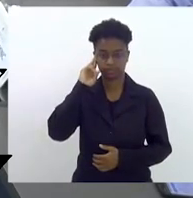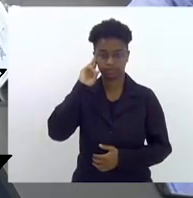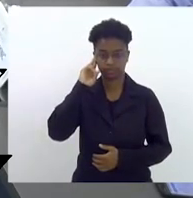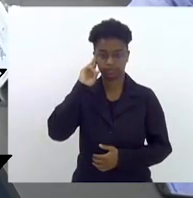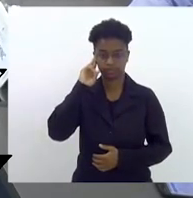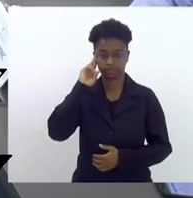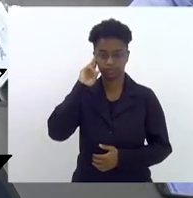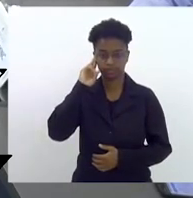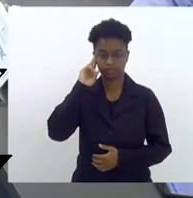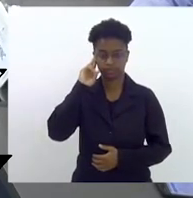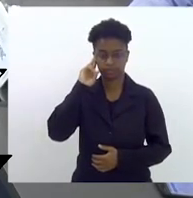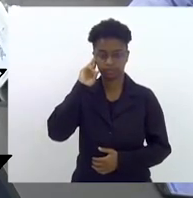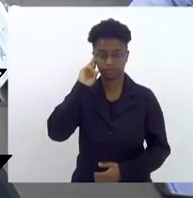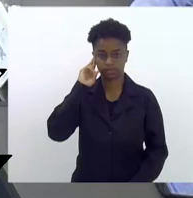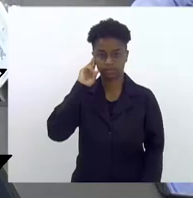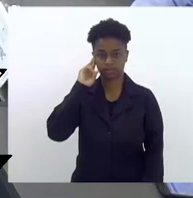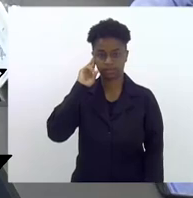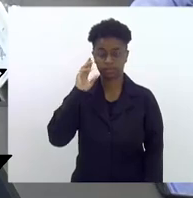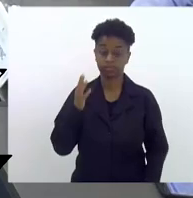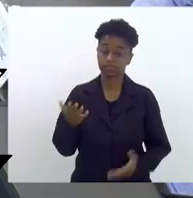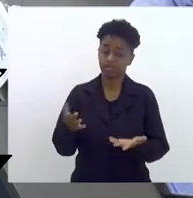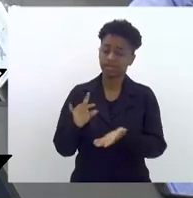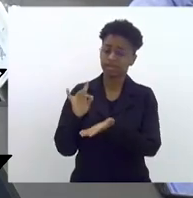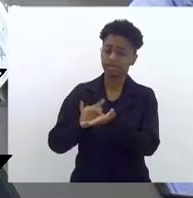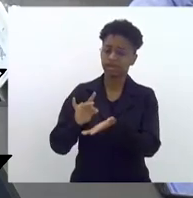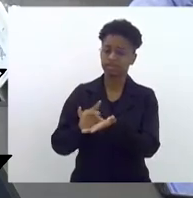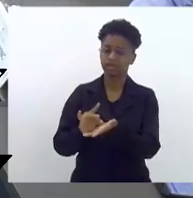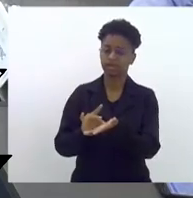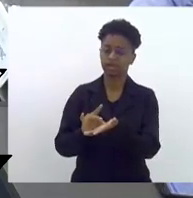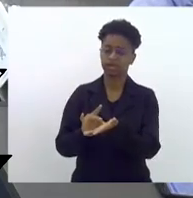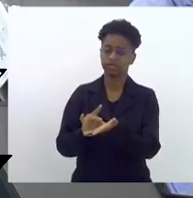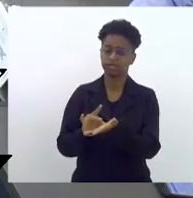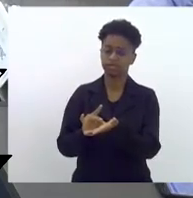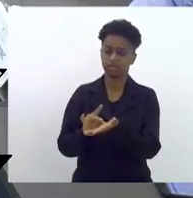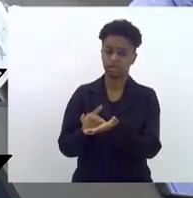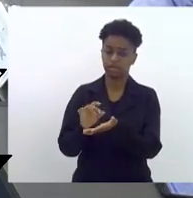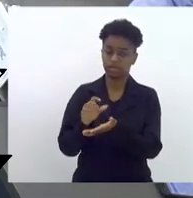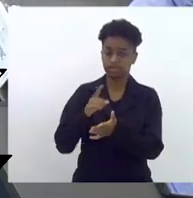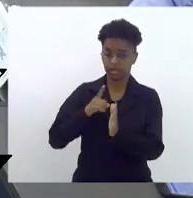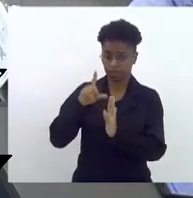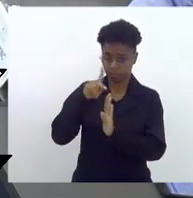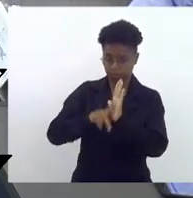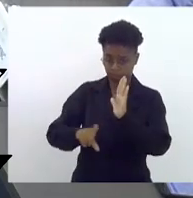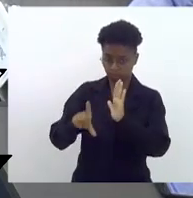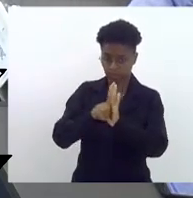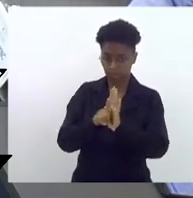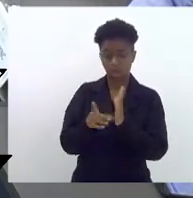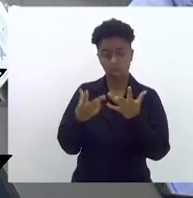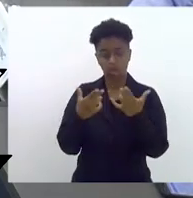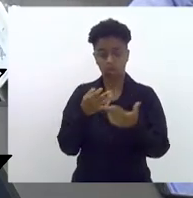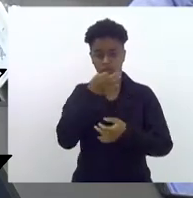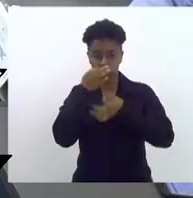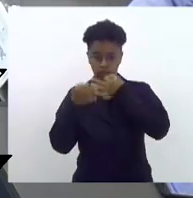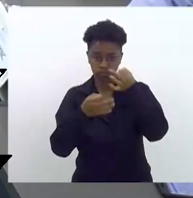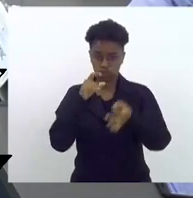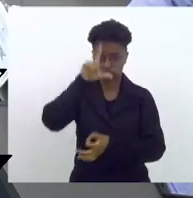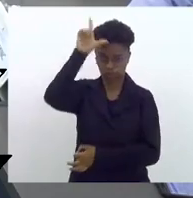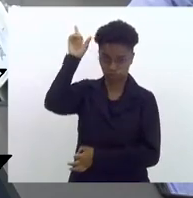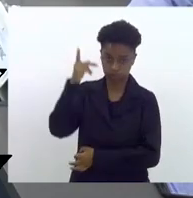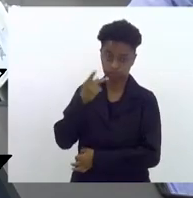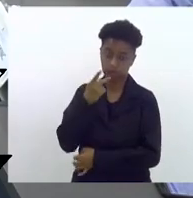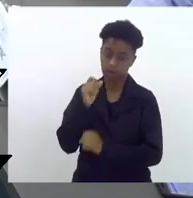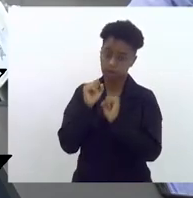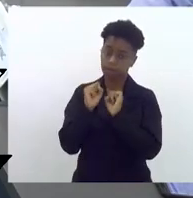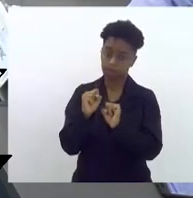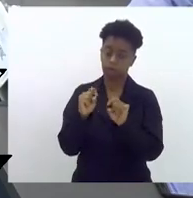tratou é mas na verdade fazendo o o projeto de lei conforme sugestão Deputado Luiz Paulo ele